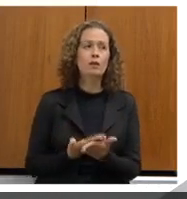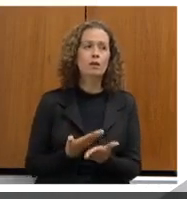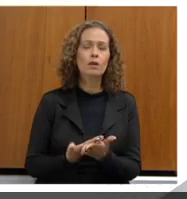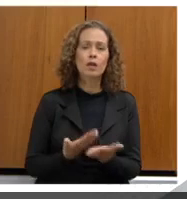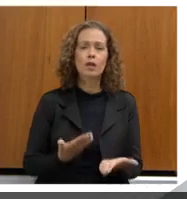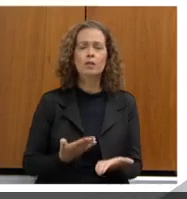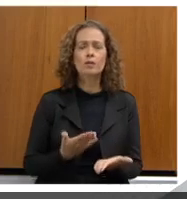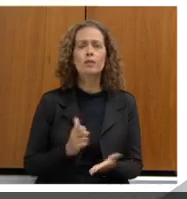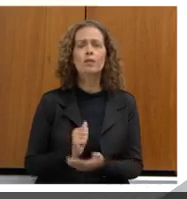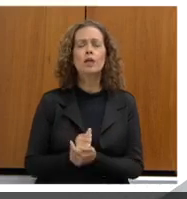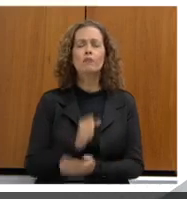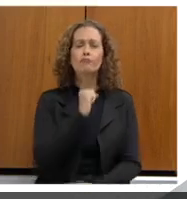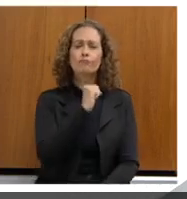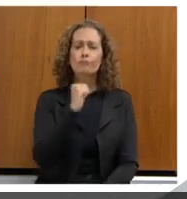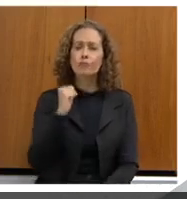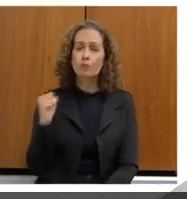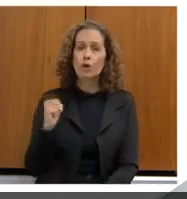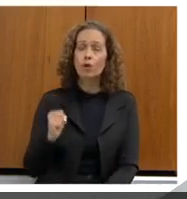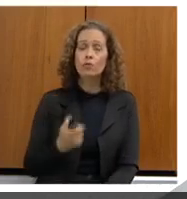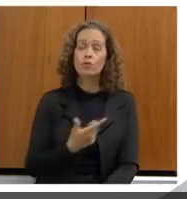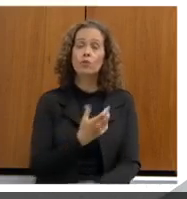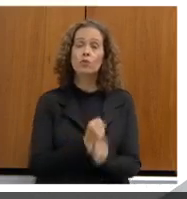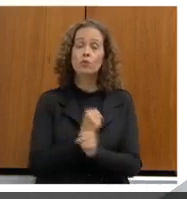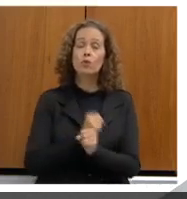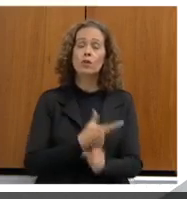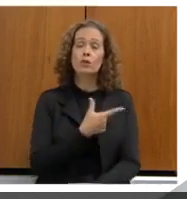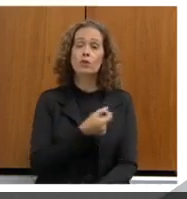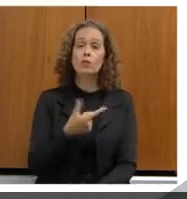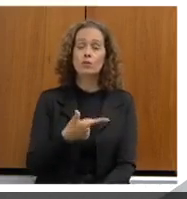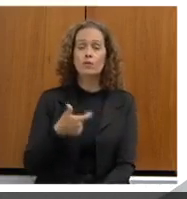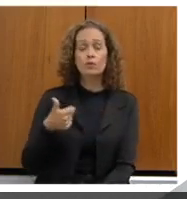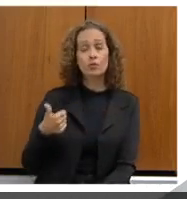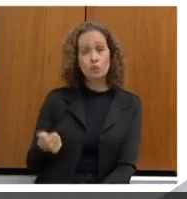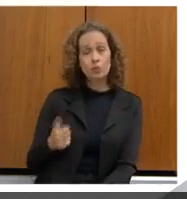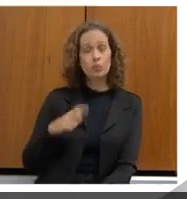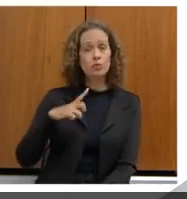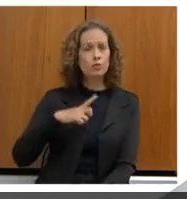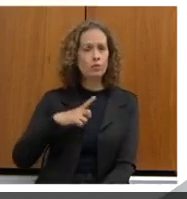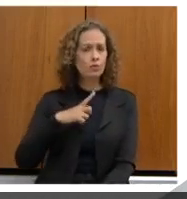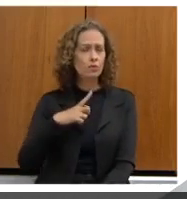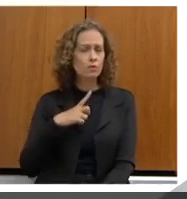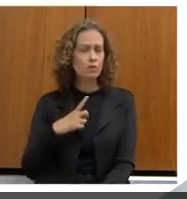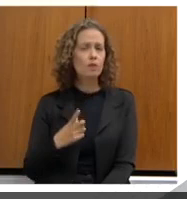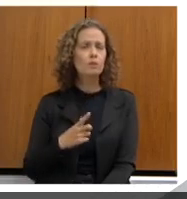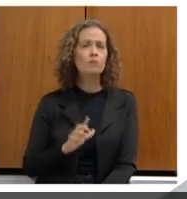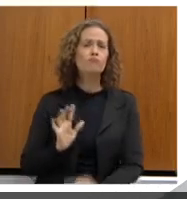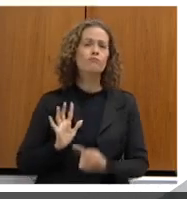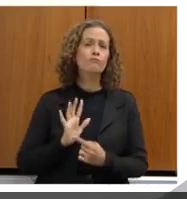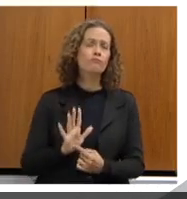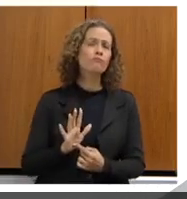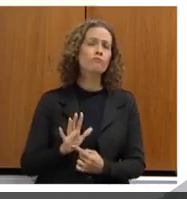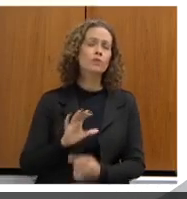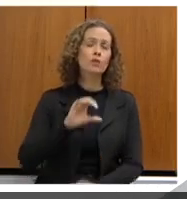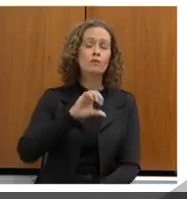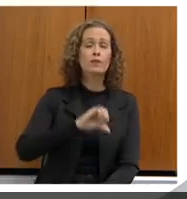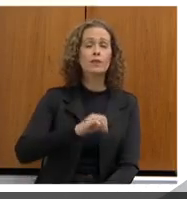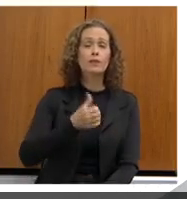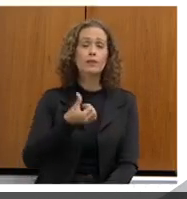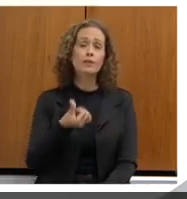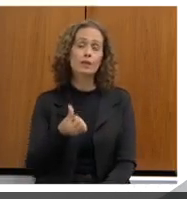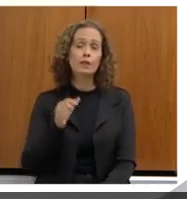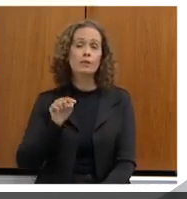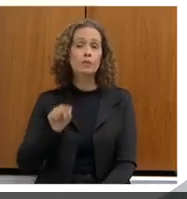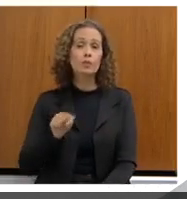velocidades conhecimento em 2021 tivemos aí um patamar de 96. 45